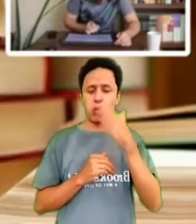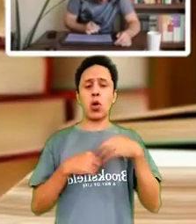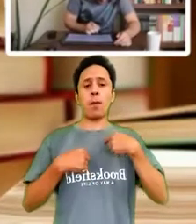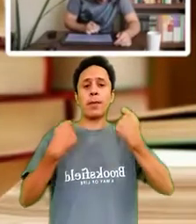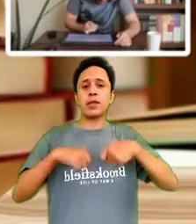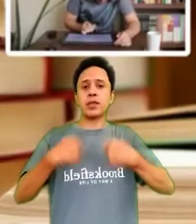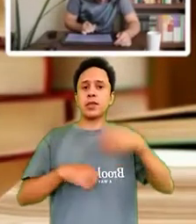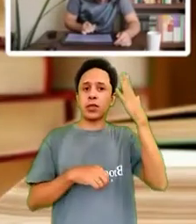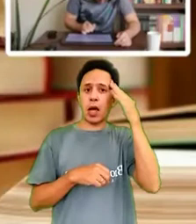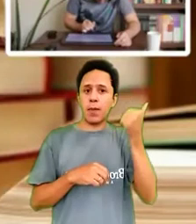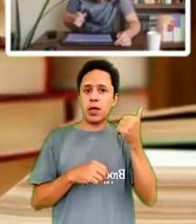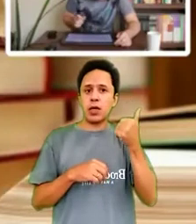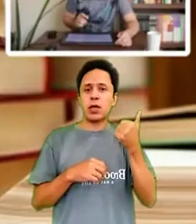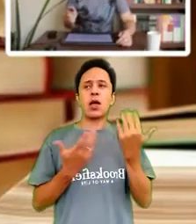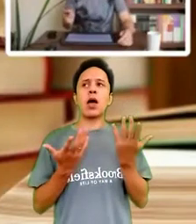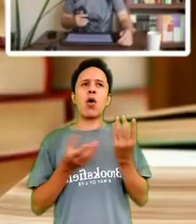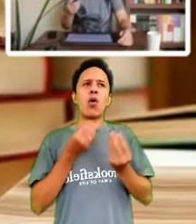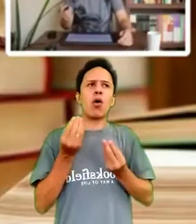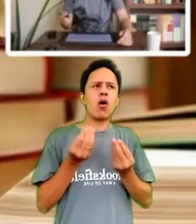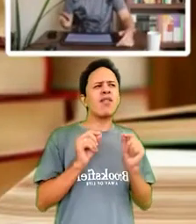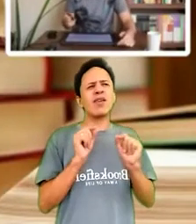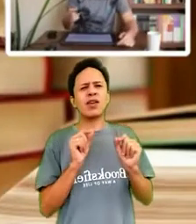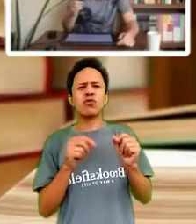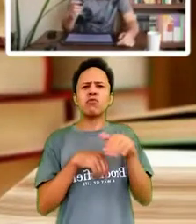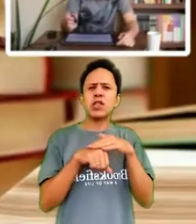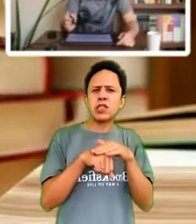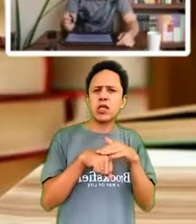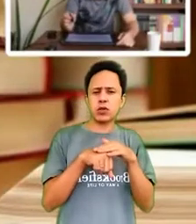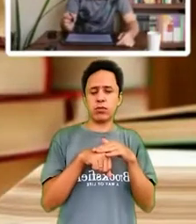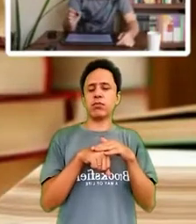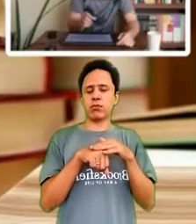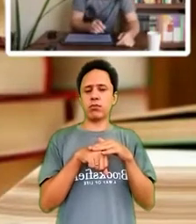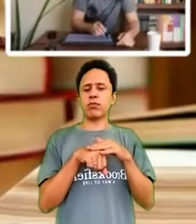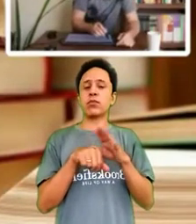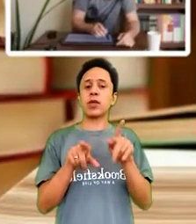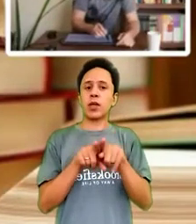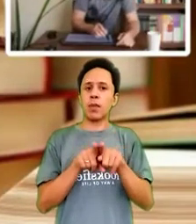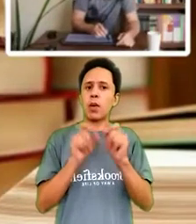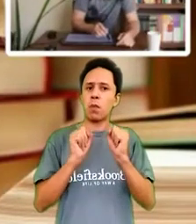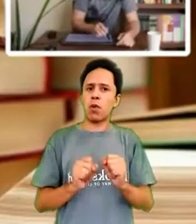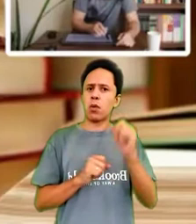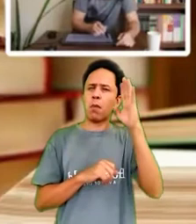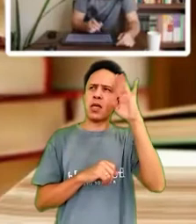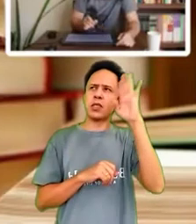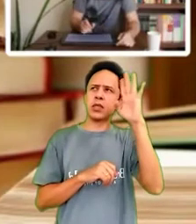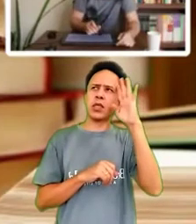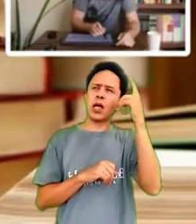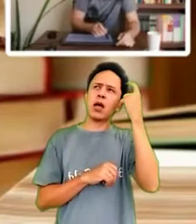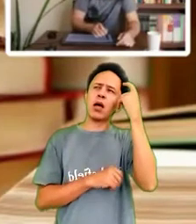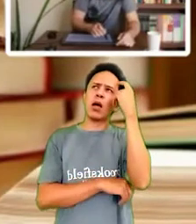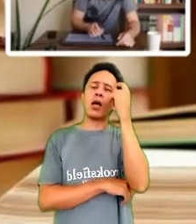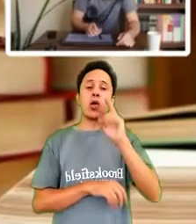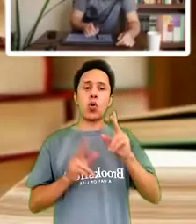assim, eu preciso saber, só dá para saber à medida que eles vão conversando. E além disso, eu também posso pensar, tipo